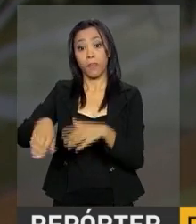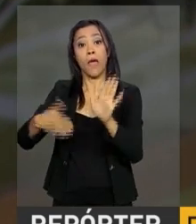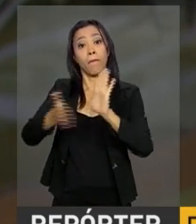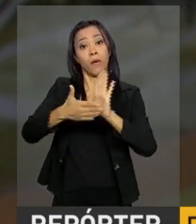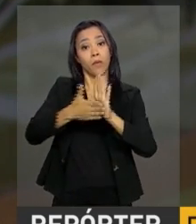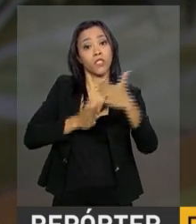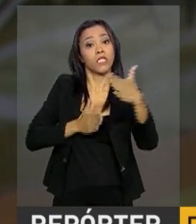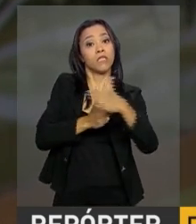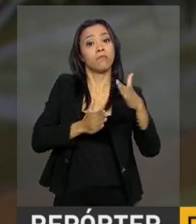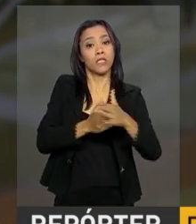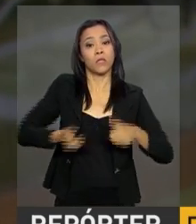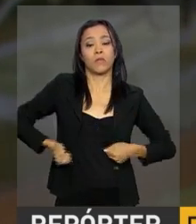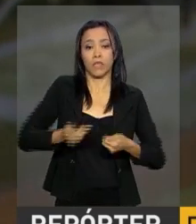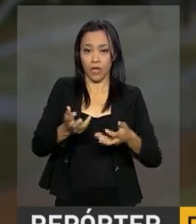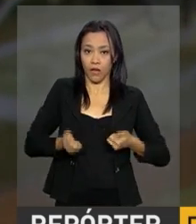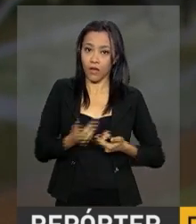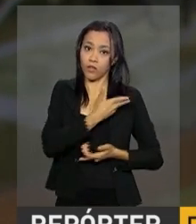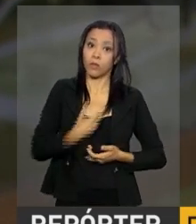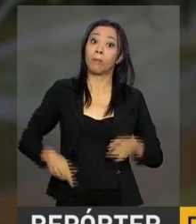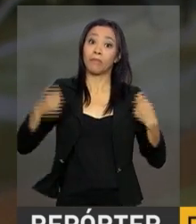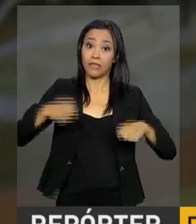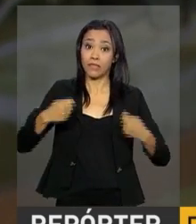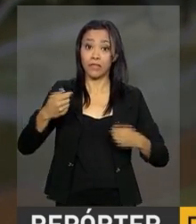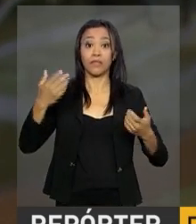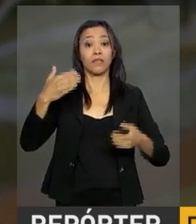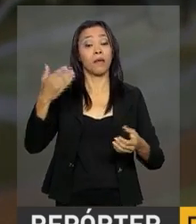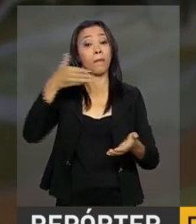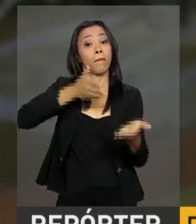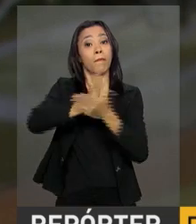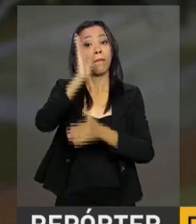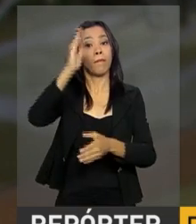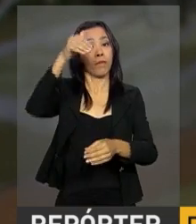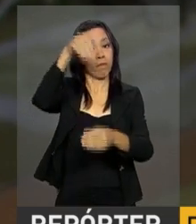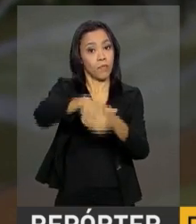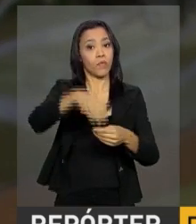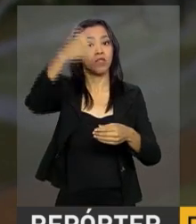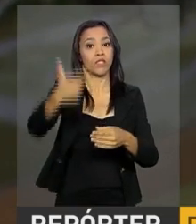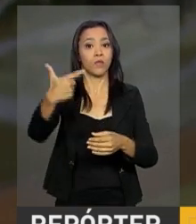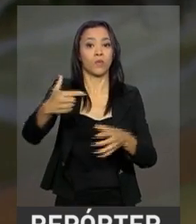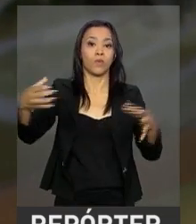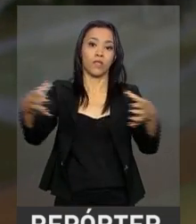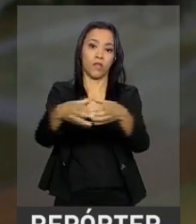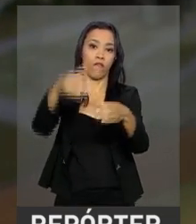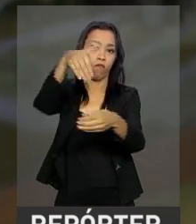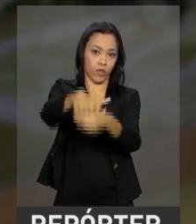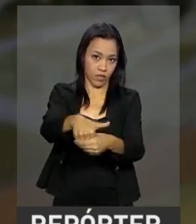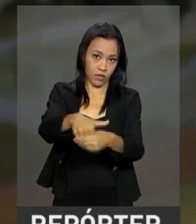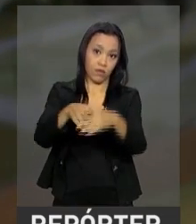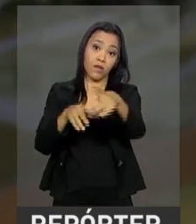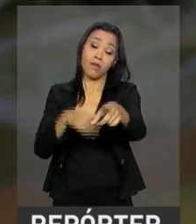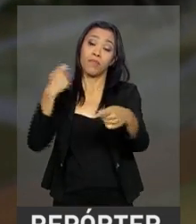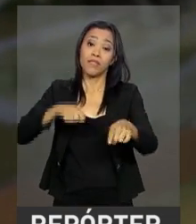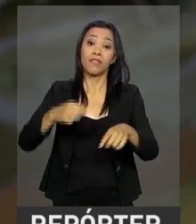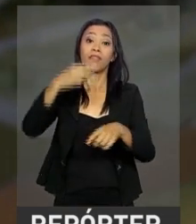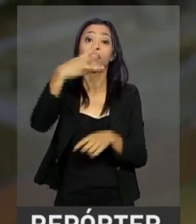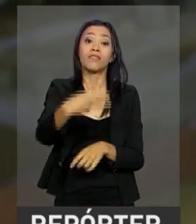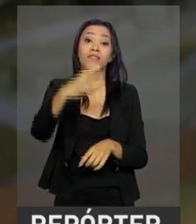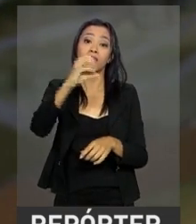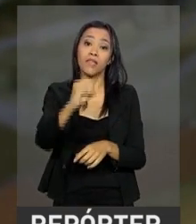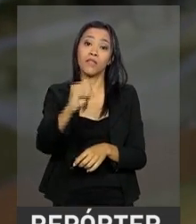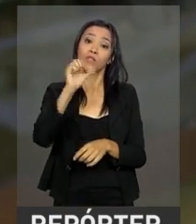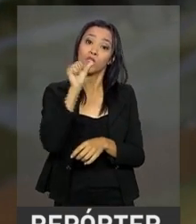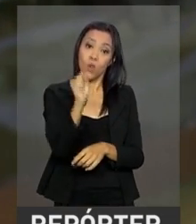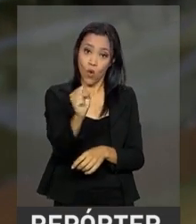gastos públicos precisa ser aprovada em segundo turno aqui na Câmara dos Deputados. São necessários pelo menos 308